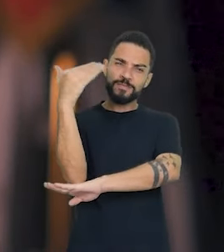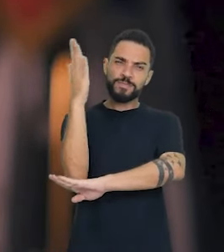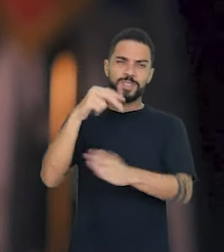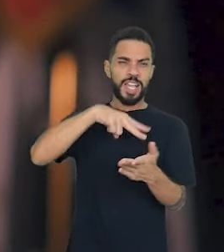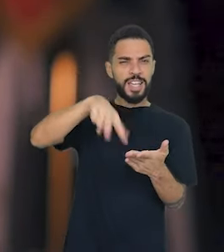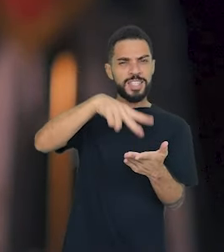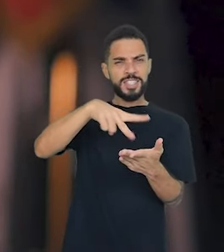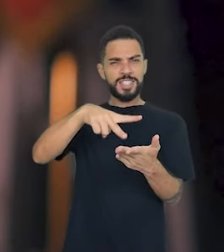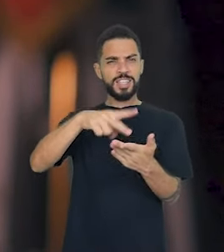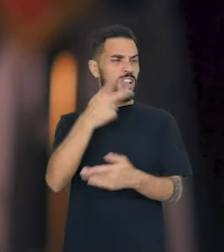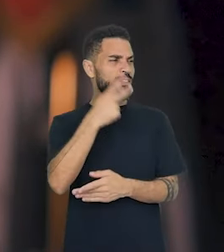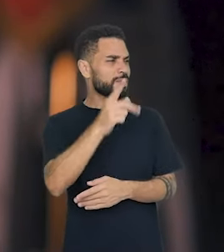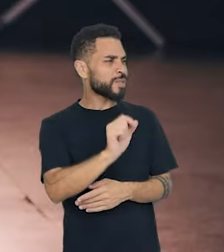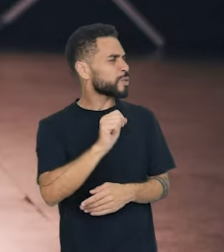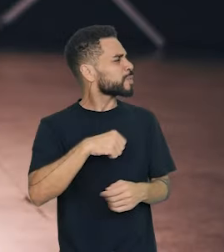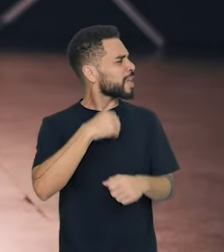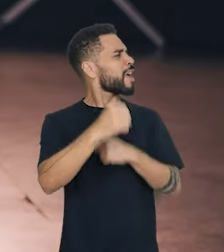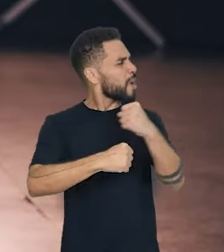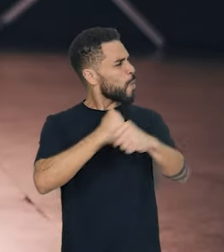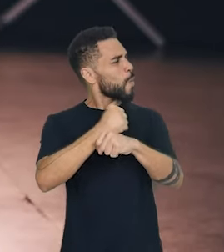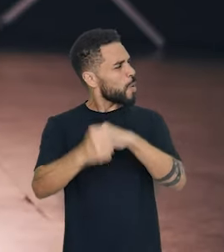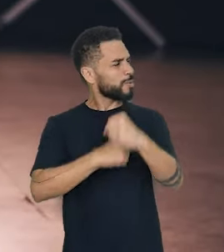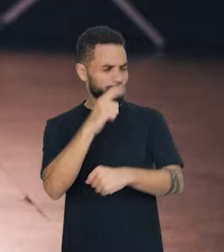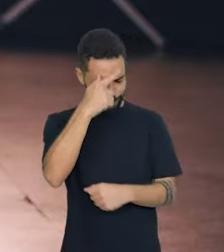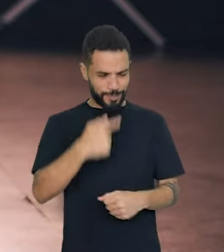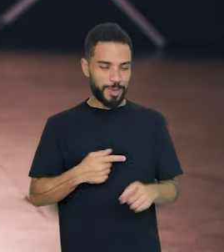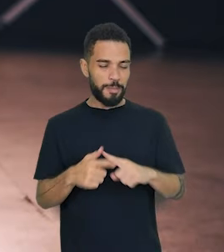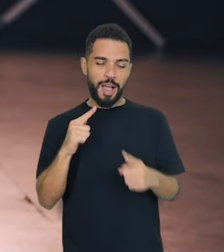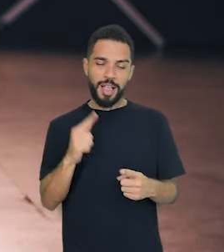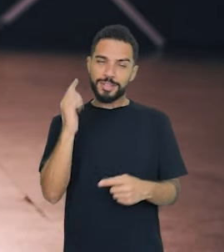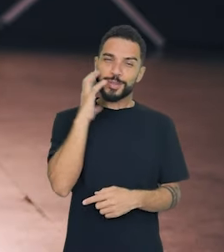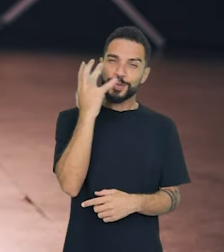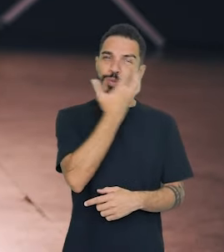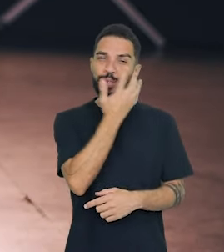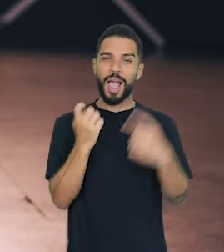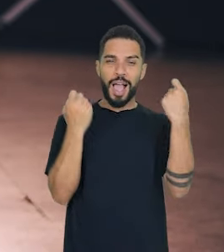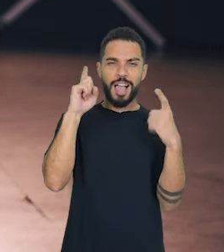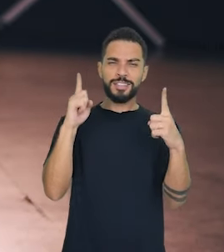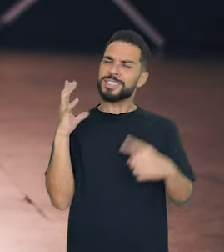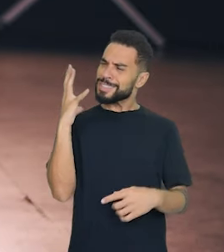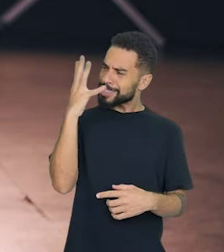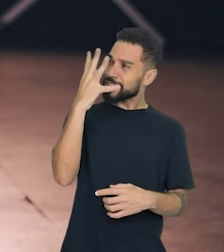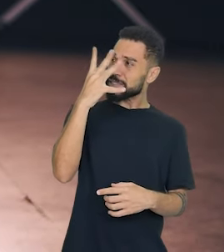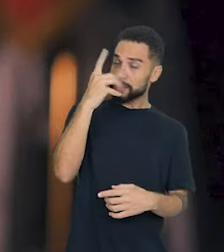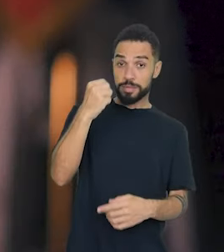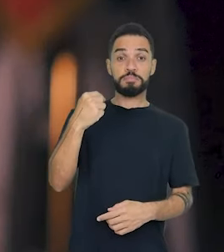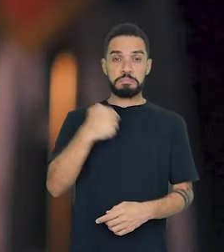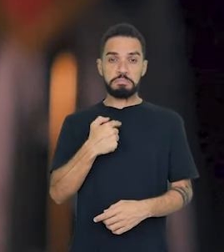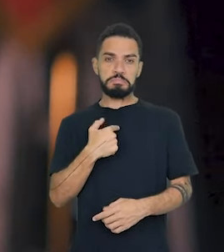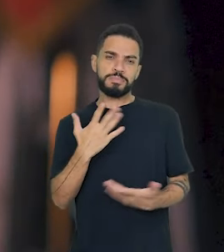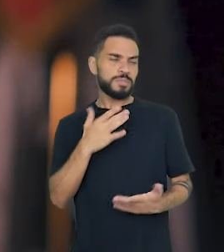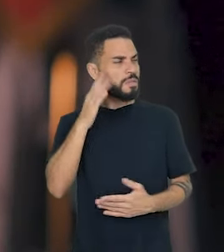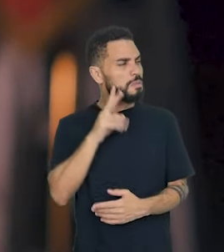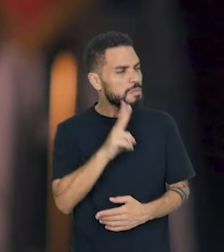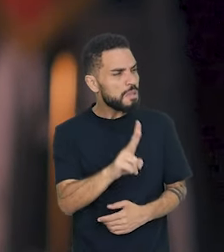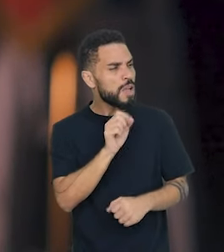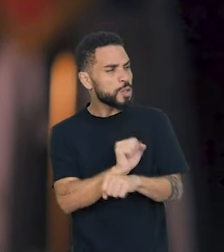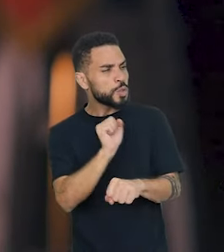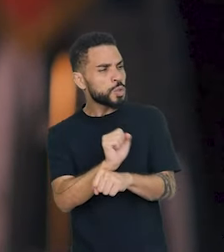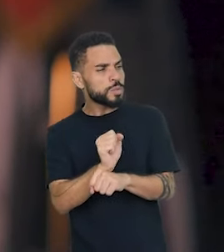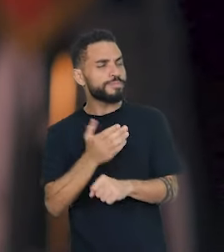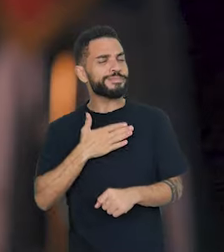você, esse cara é feio o ano inteiro, mas no carnaval ele fica lindo de mestre-sala. E eu, né? Era o xodózinho